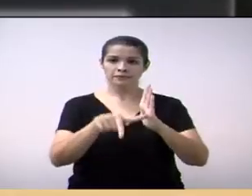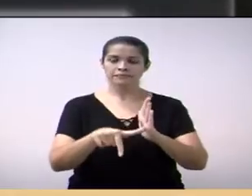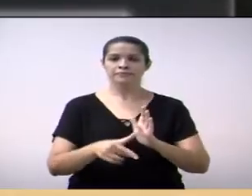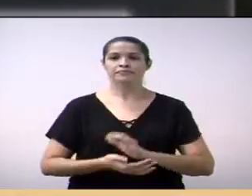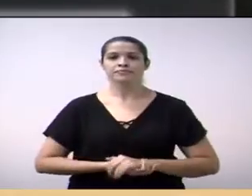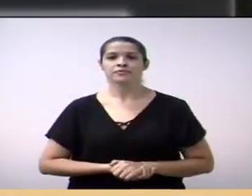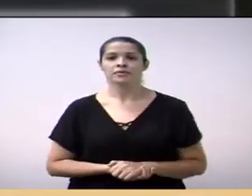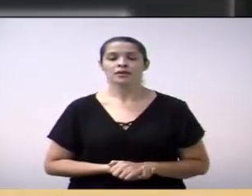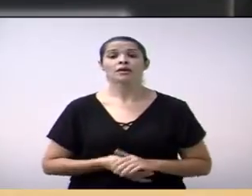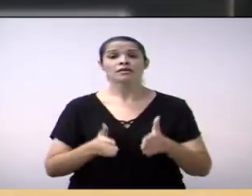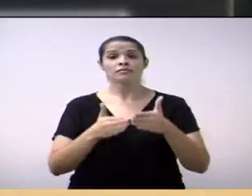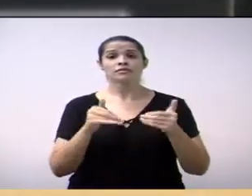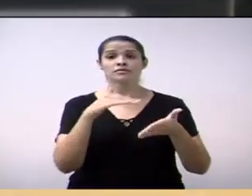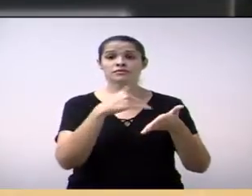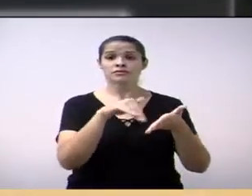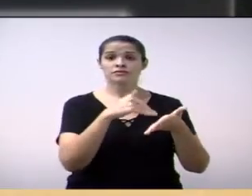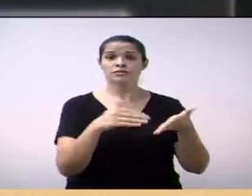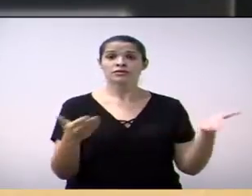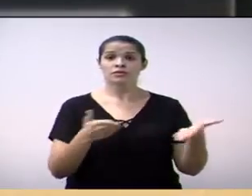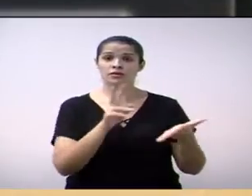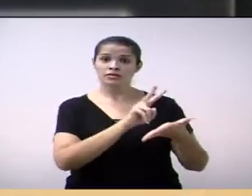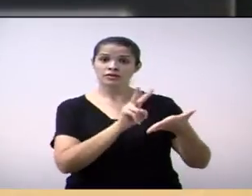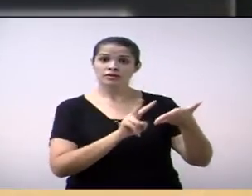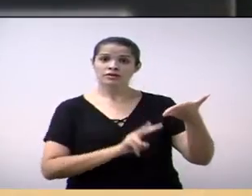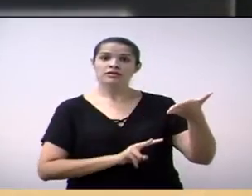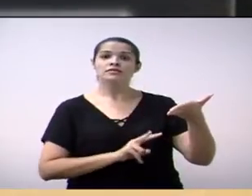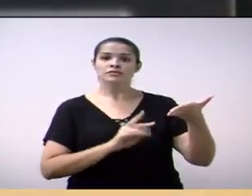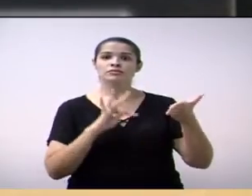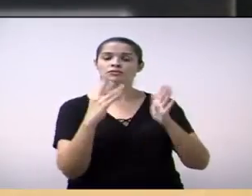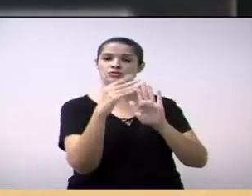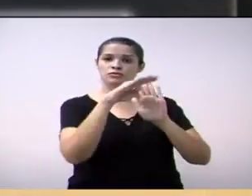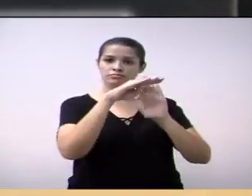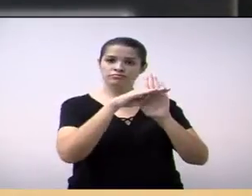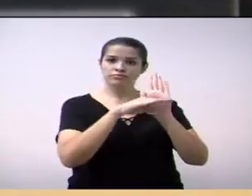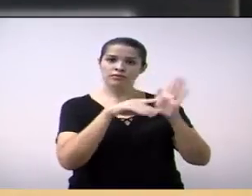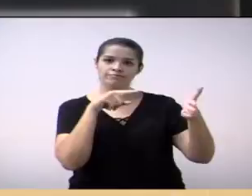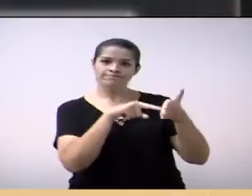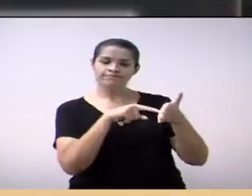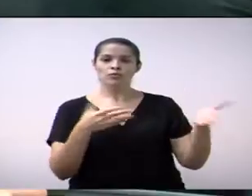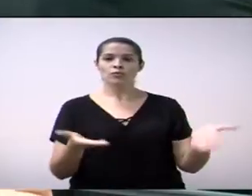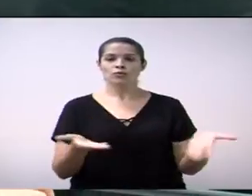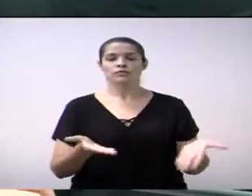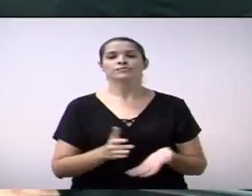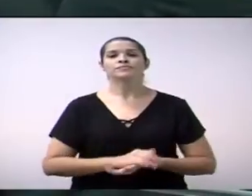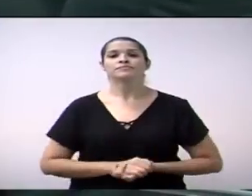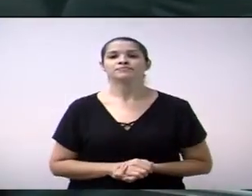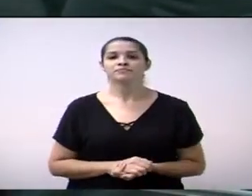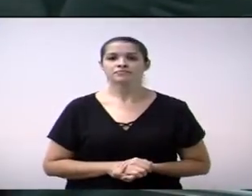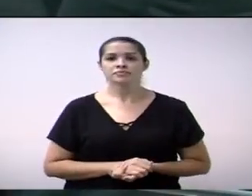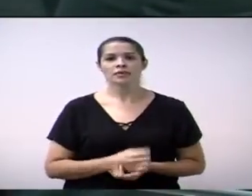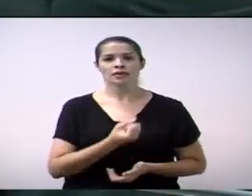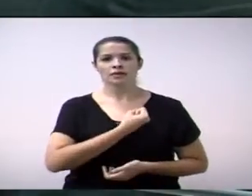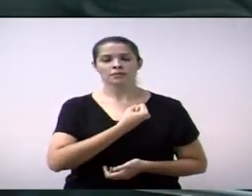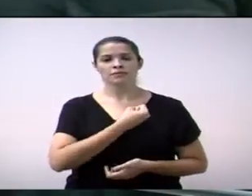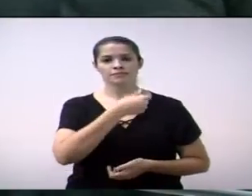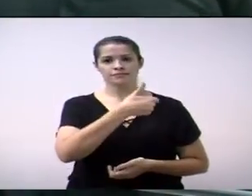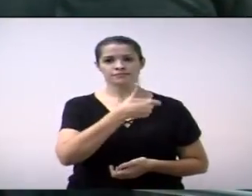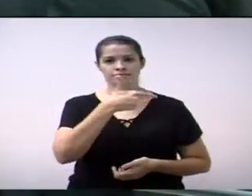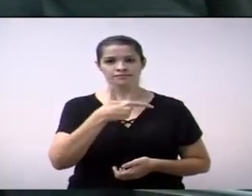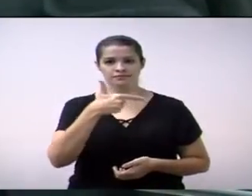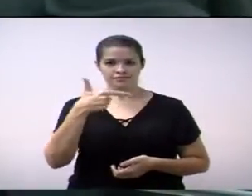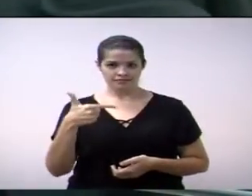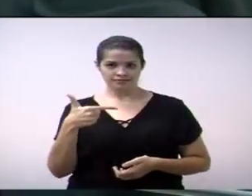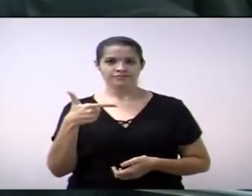Peço ao senhor secretário que faça a leitura das ementas das indicações. Indicação número 122, o